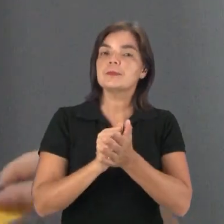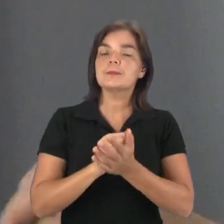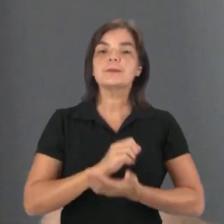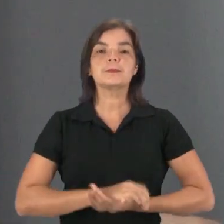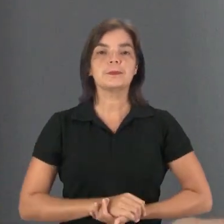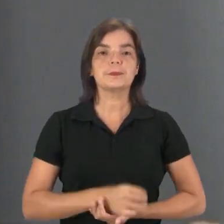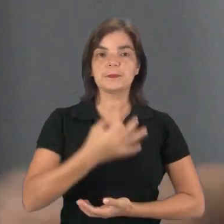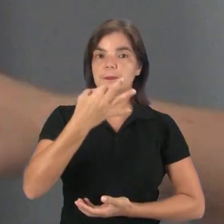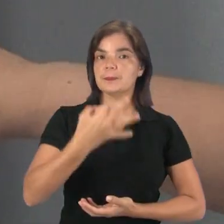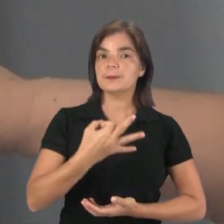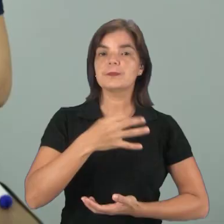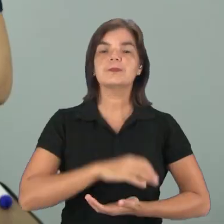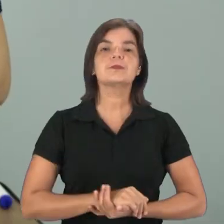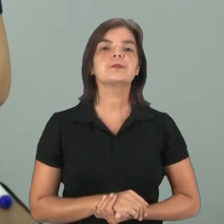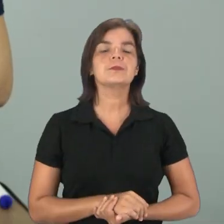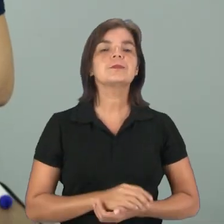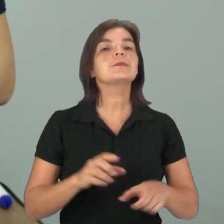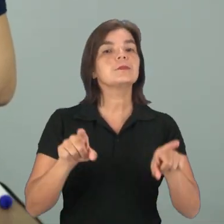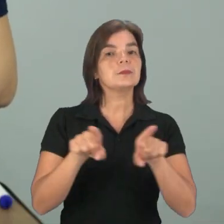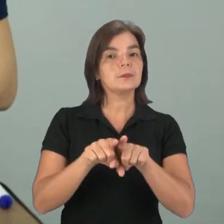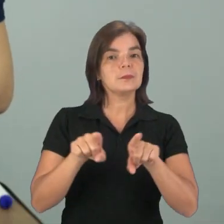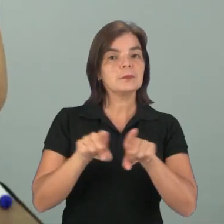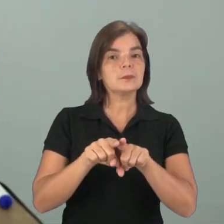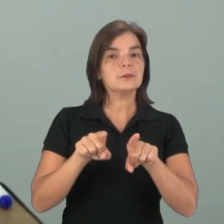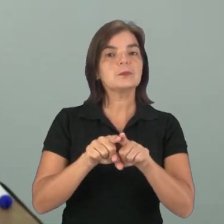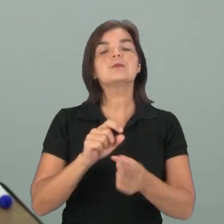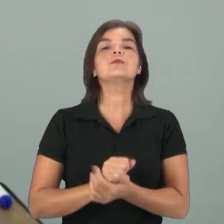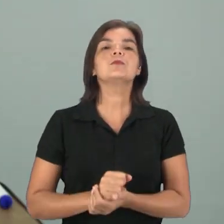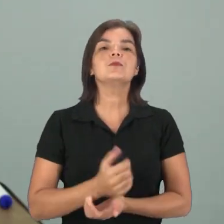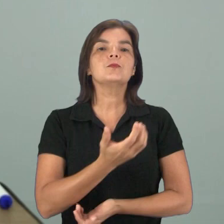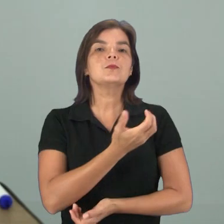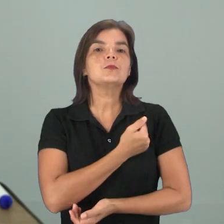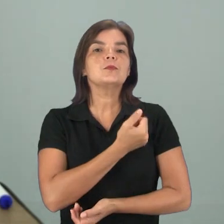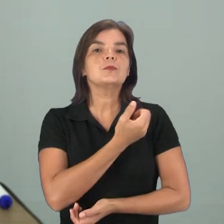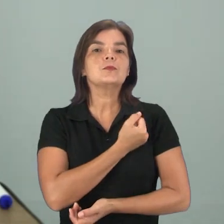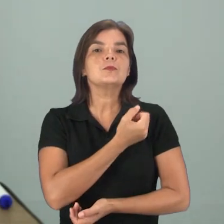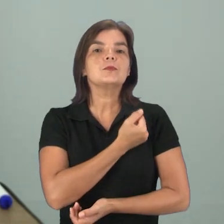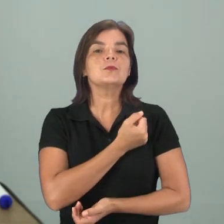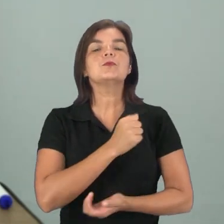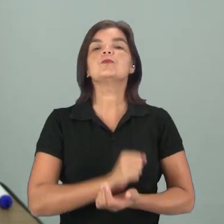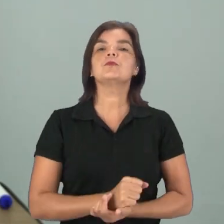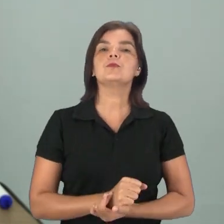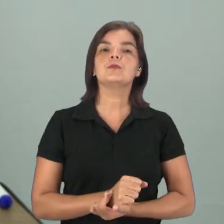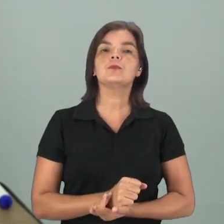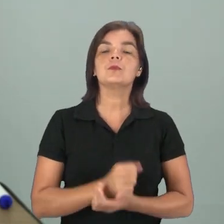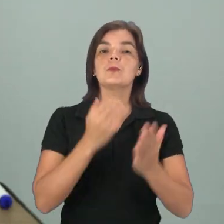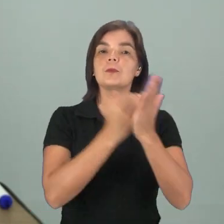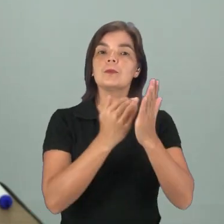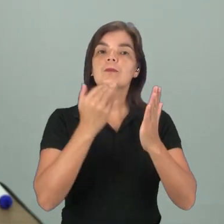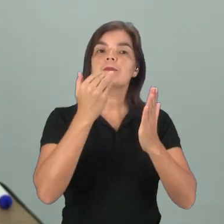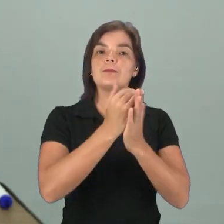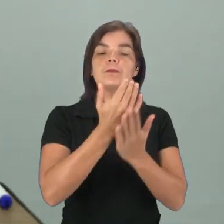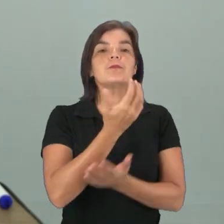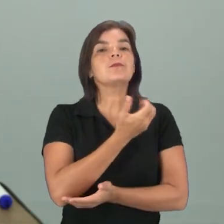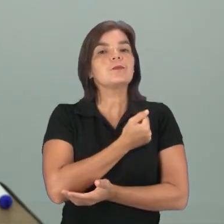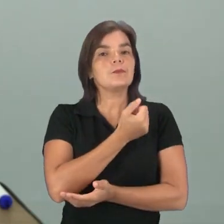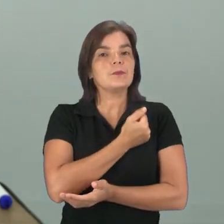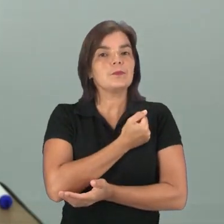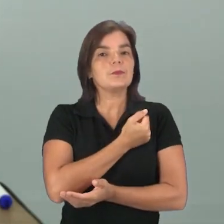nós lemos, certinho? Temos também os algarismos com números com mais